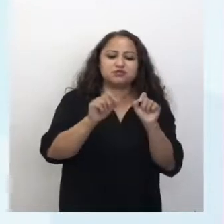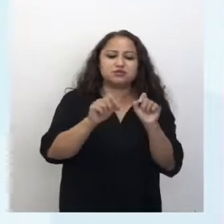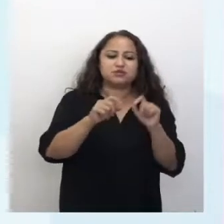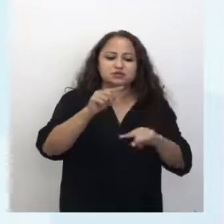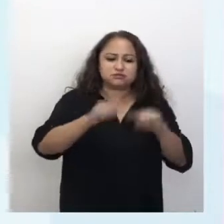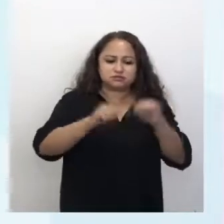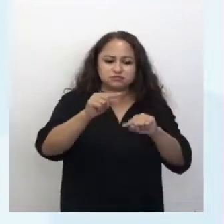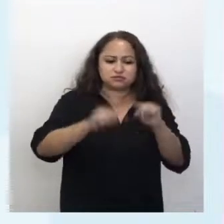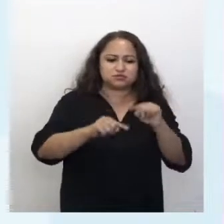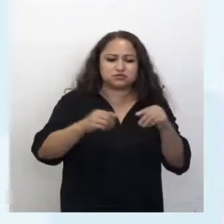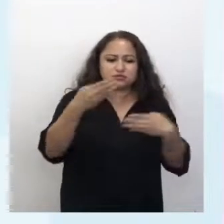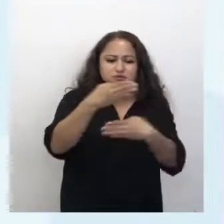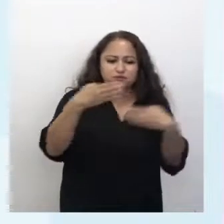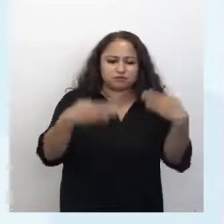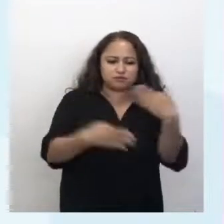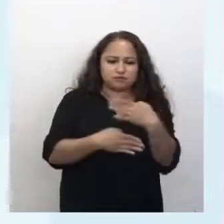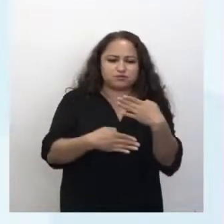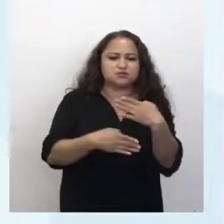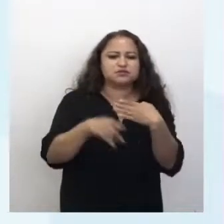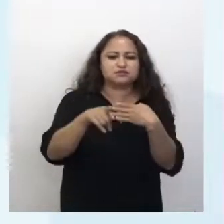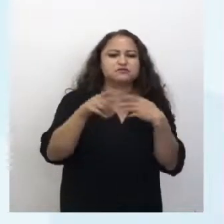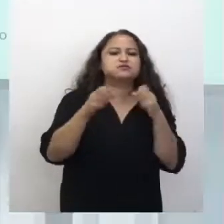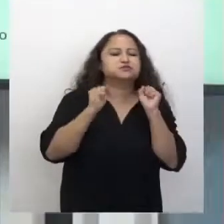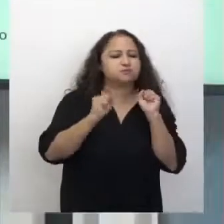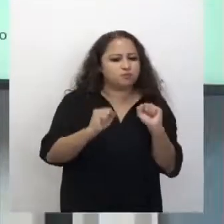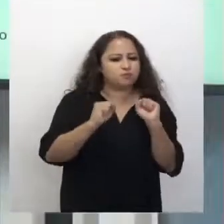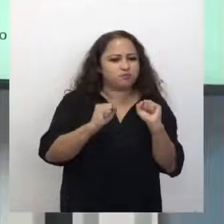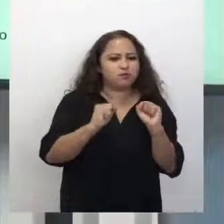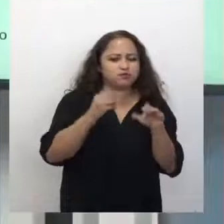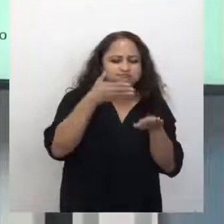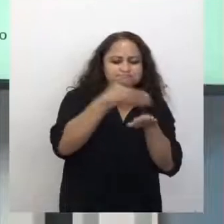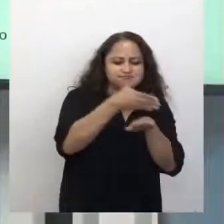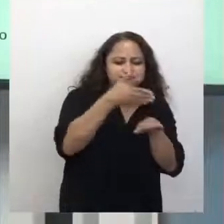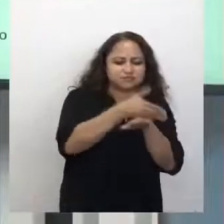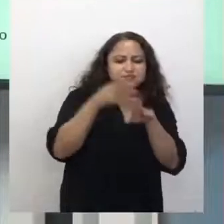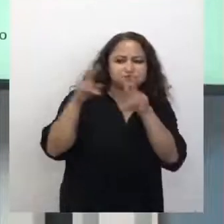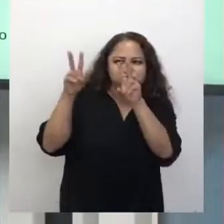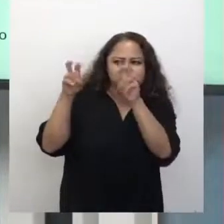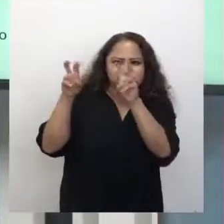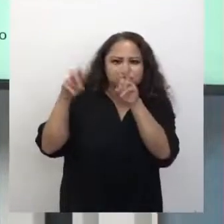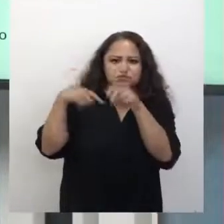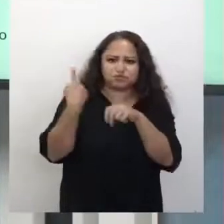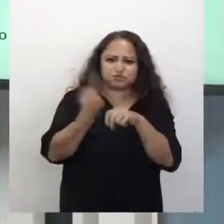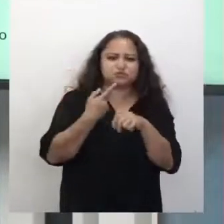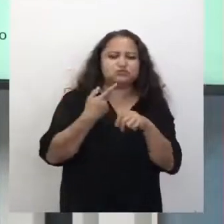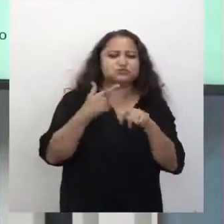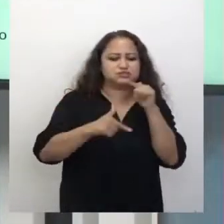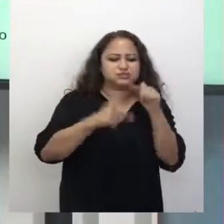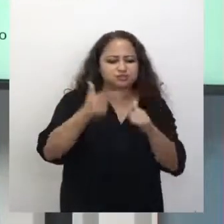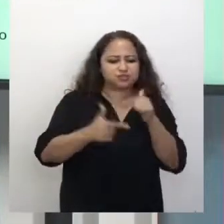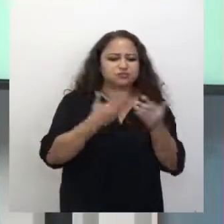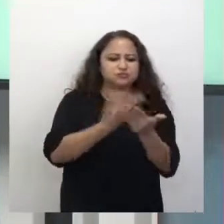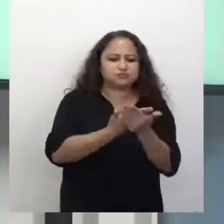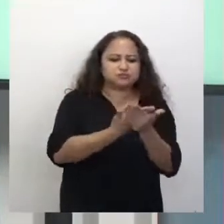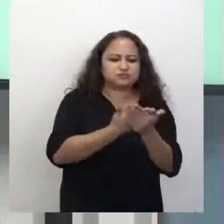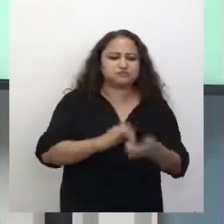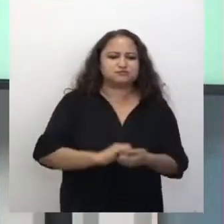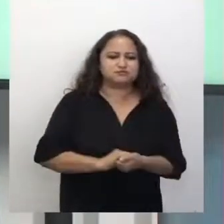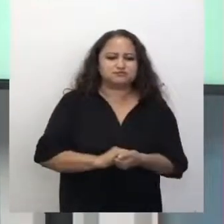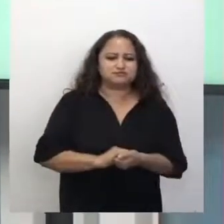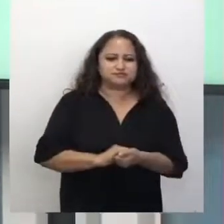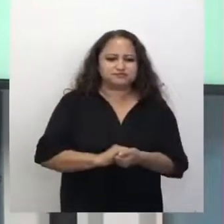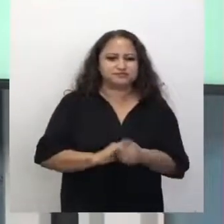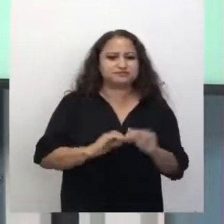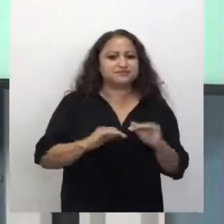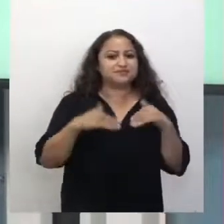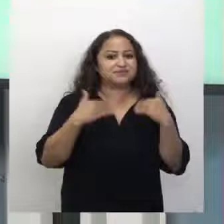esse PPT, para que vocês possam, então, se inteirar mais sobre os assuntos que a gente trabalhou na aula de hoje, certo? Olha só,